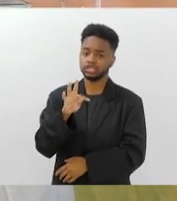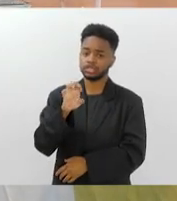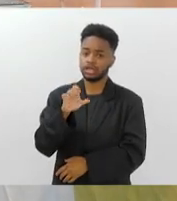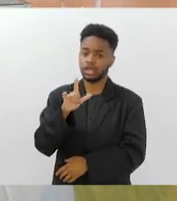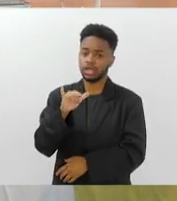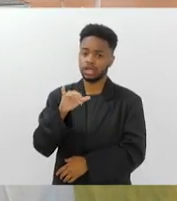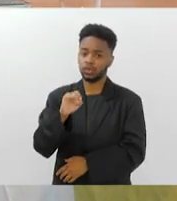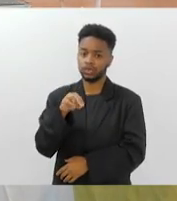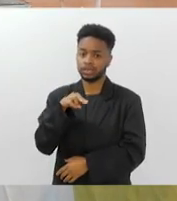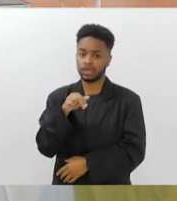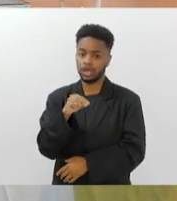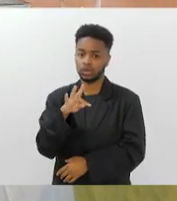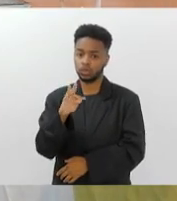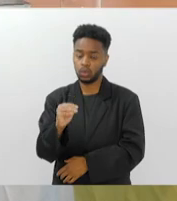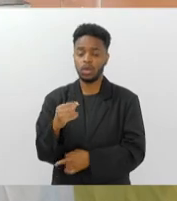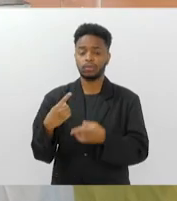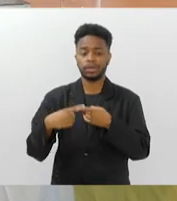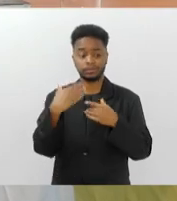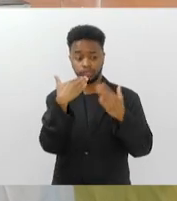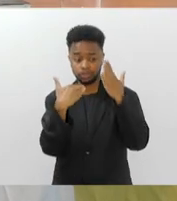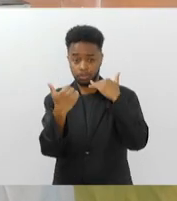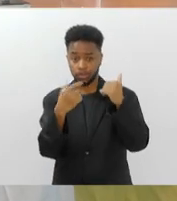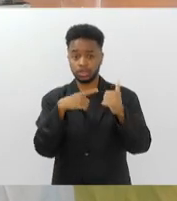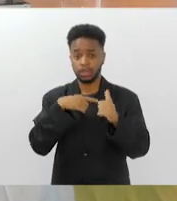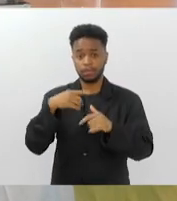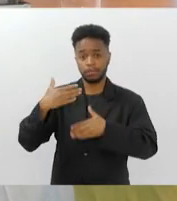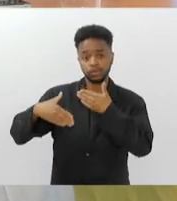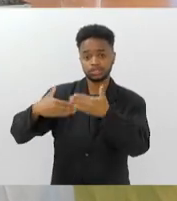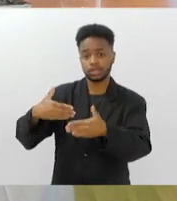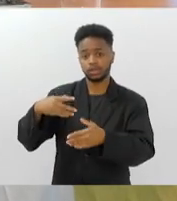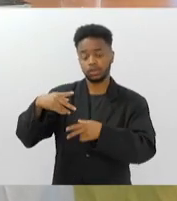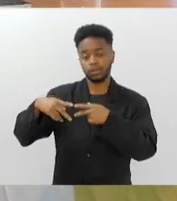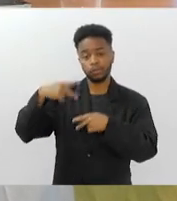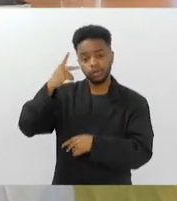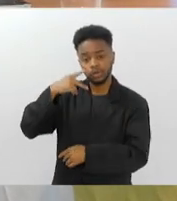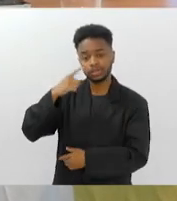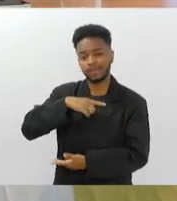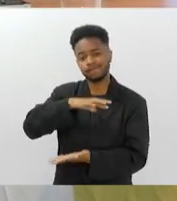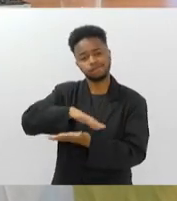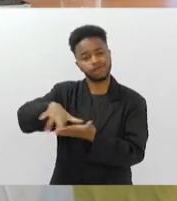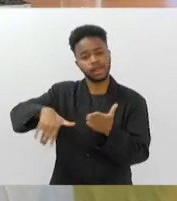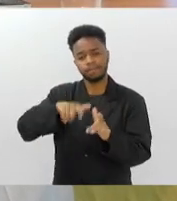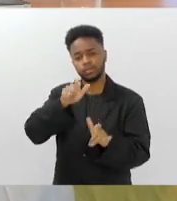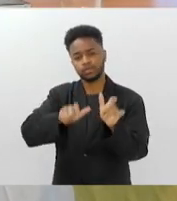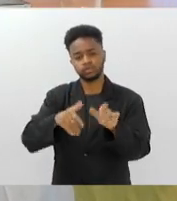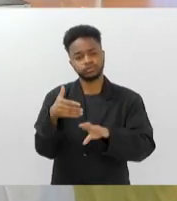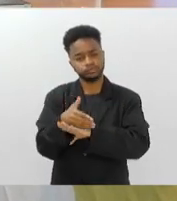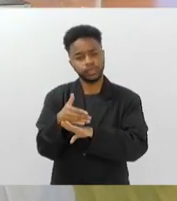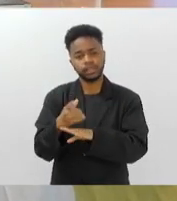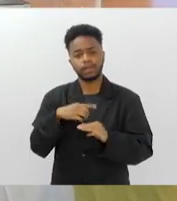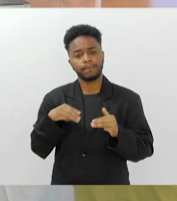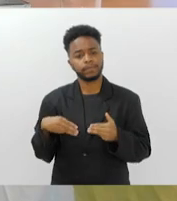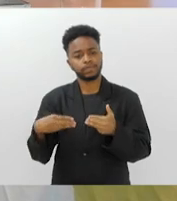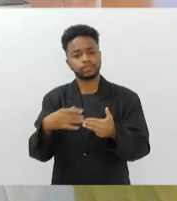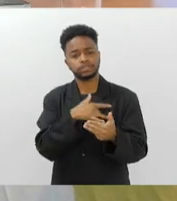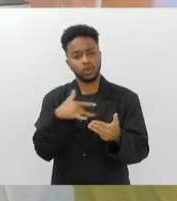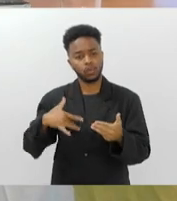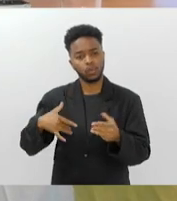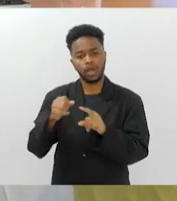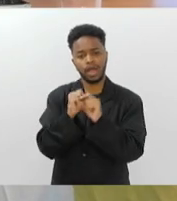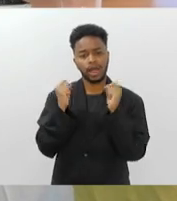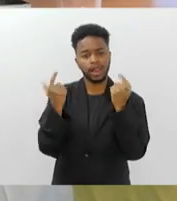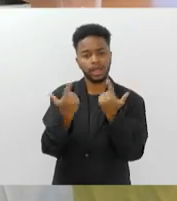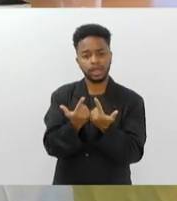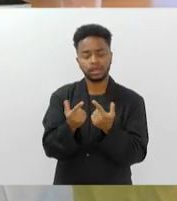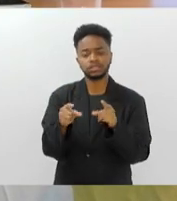como fiadora de um processo político articulado a várias mãos né Ministério da Saúde alerge